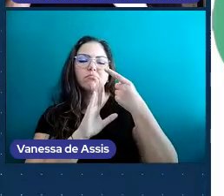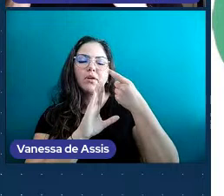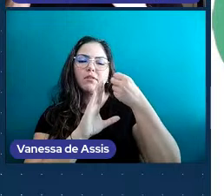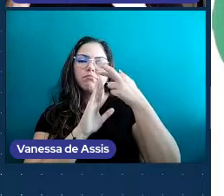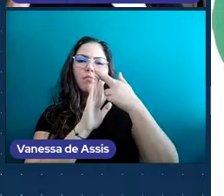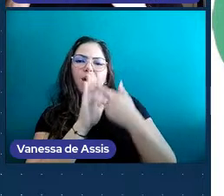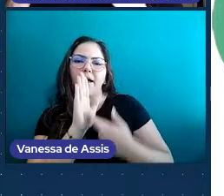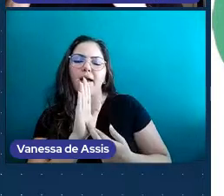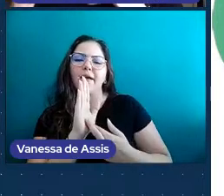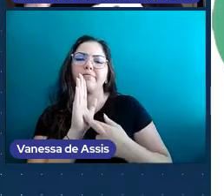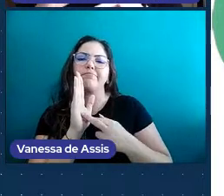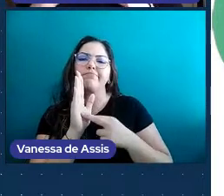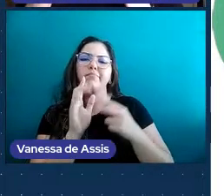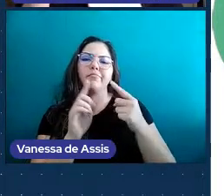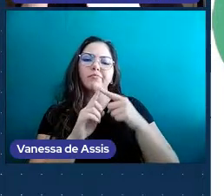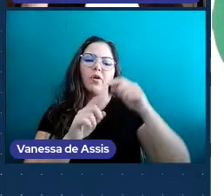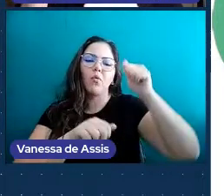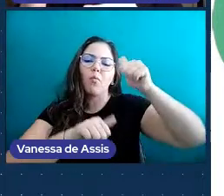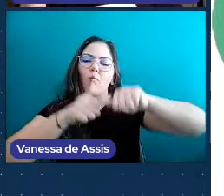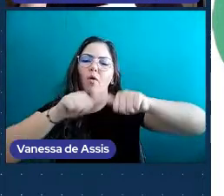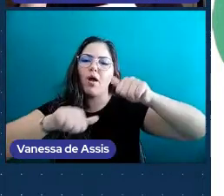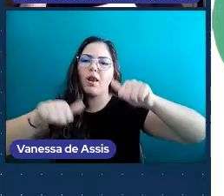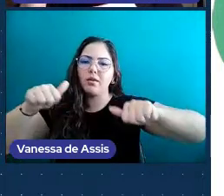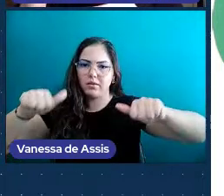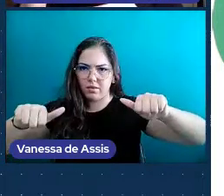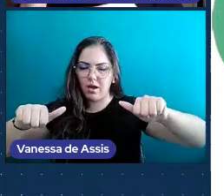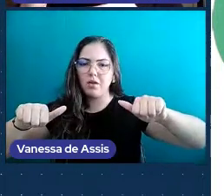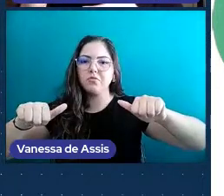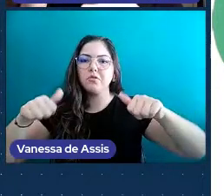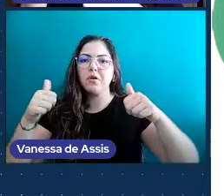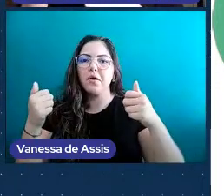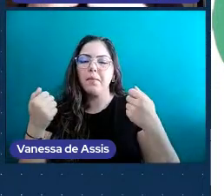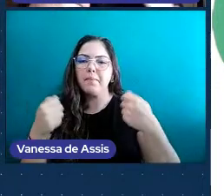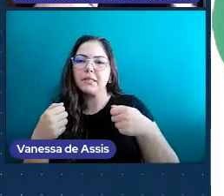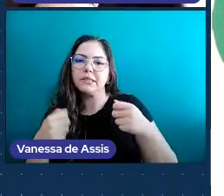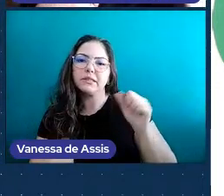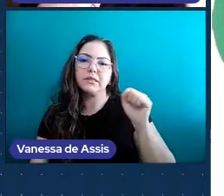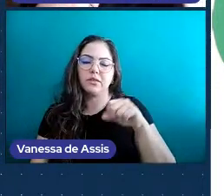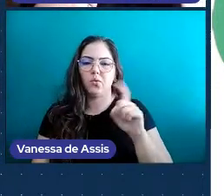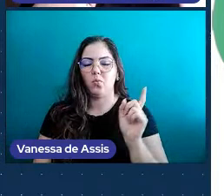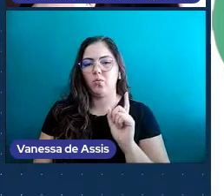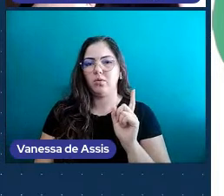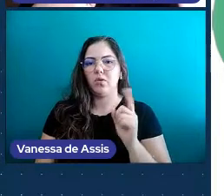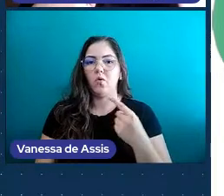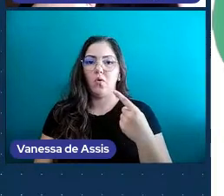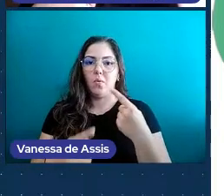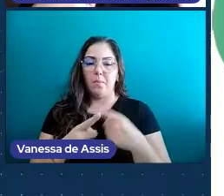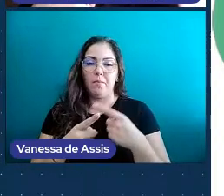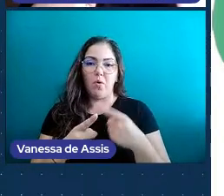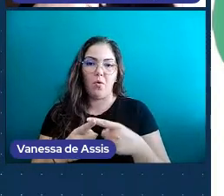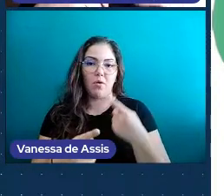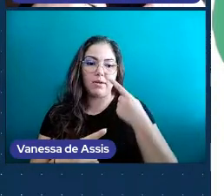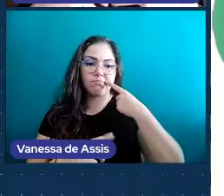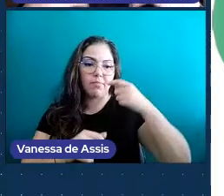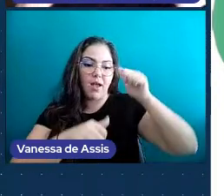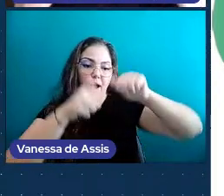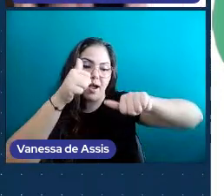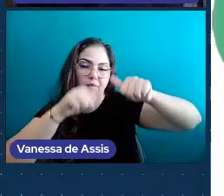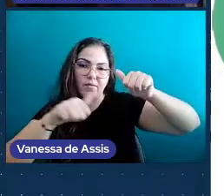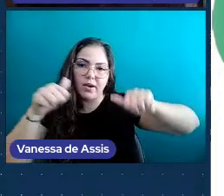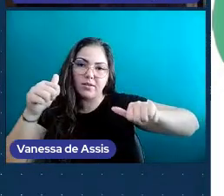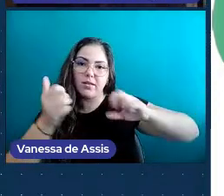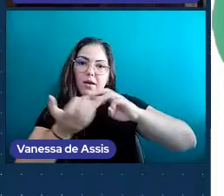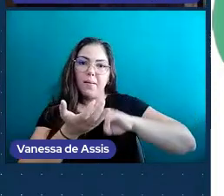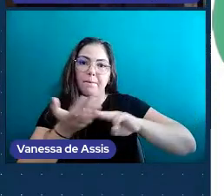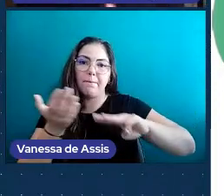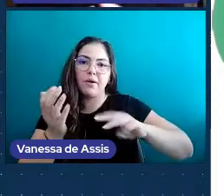que o paradigma da pesquisa qualitativa não é o mesmo paradigma da pesquisa quantitativa. A